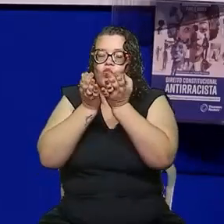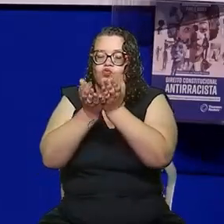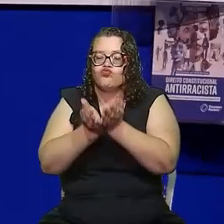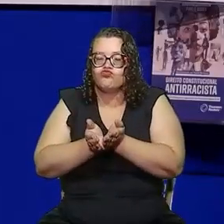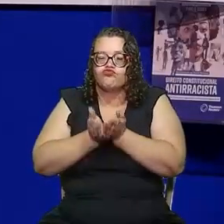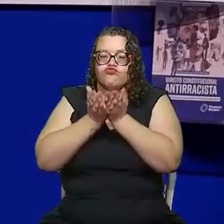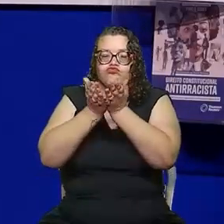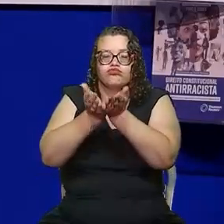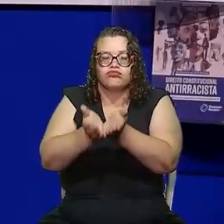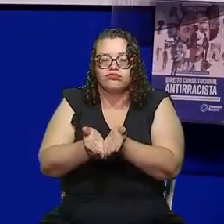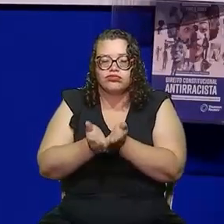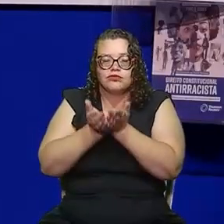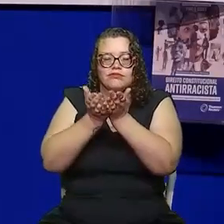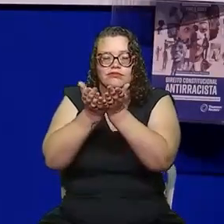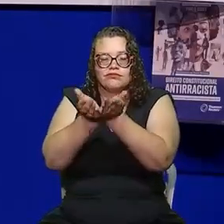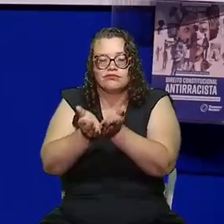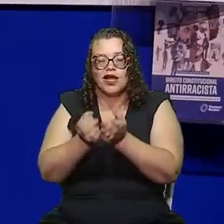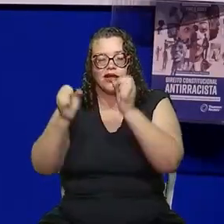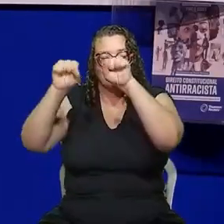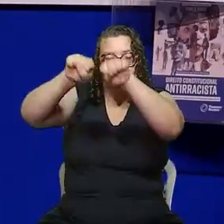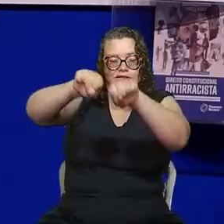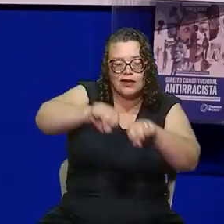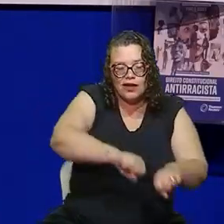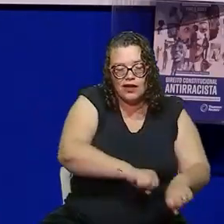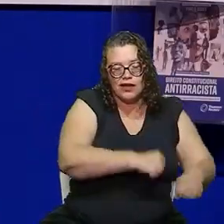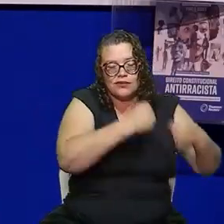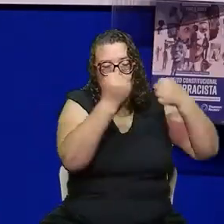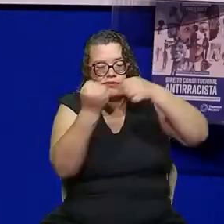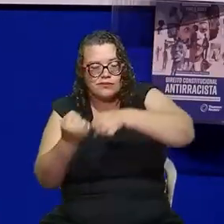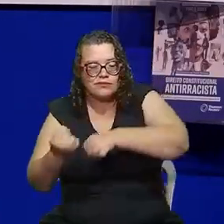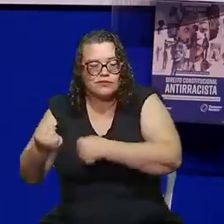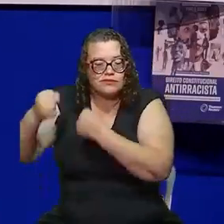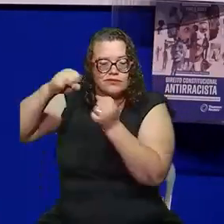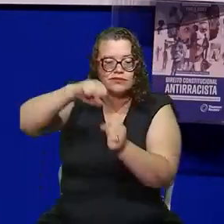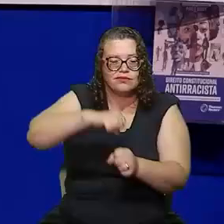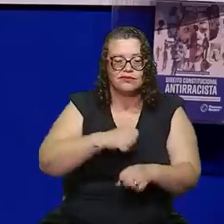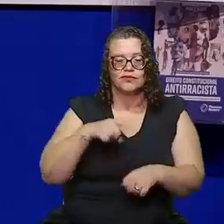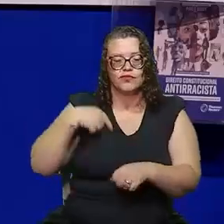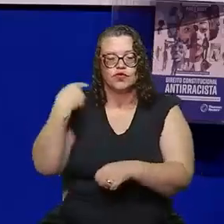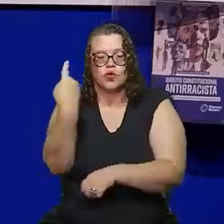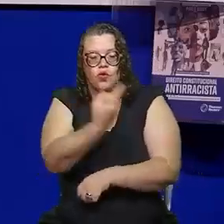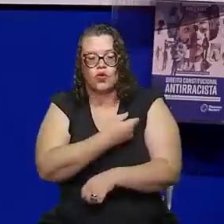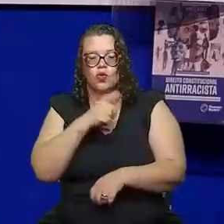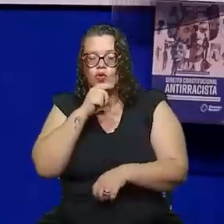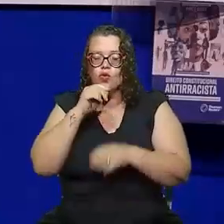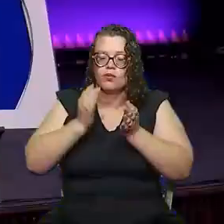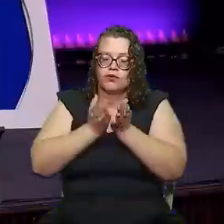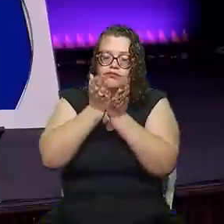Paulo E sejamos jangada. e sejamos sempre jangada nesse mar que é nosso.